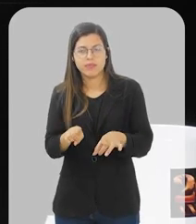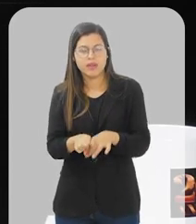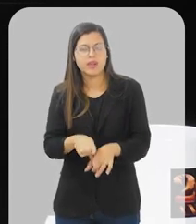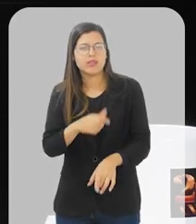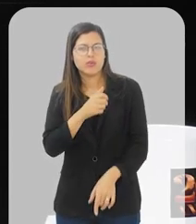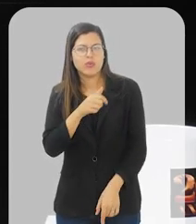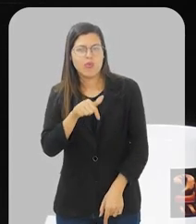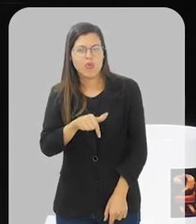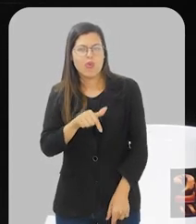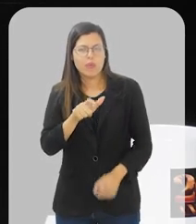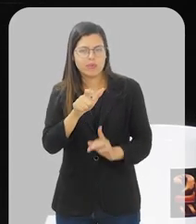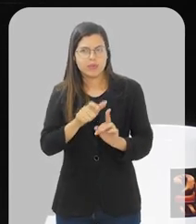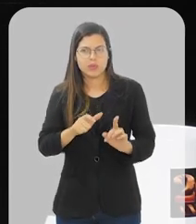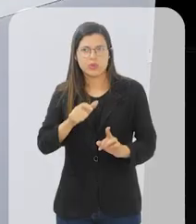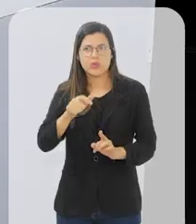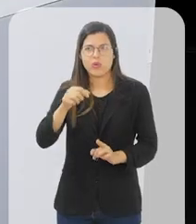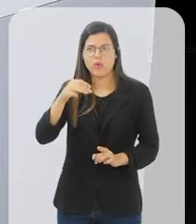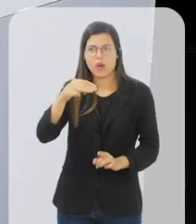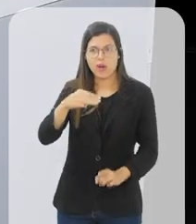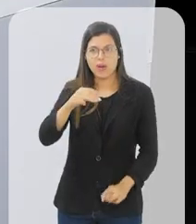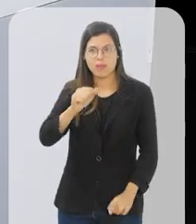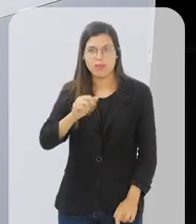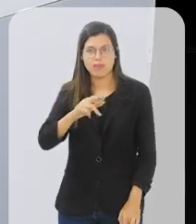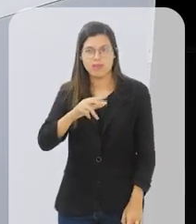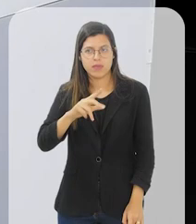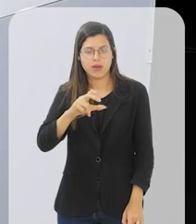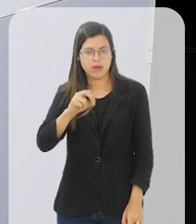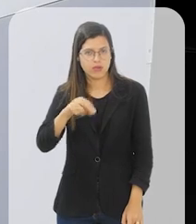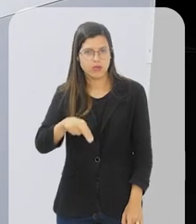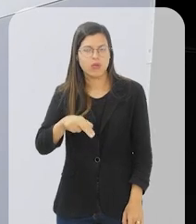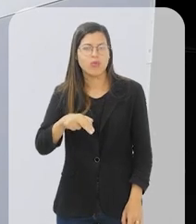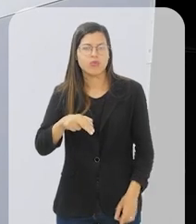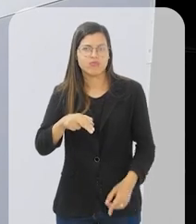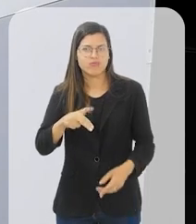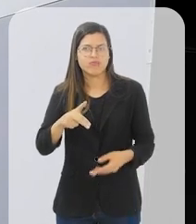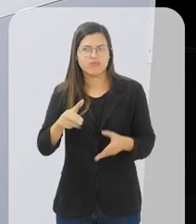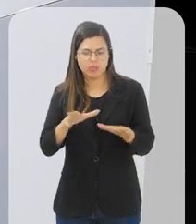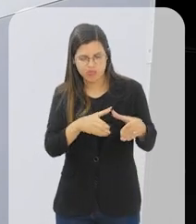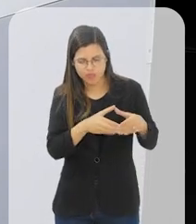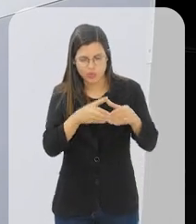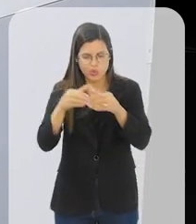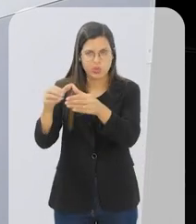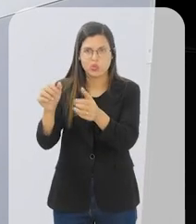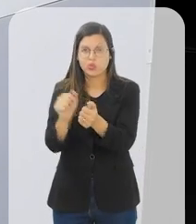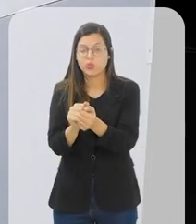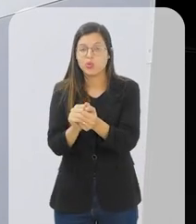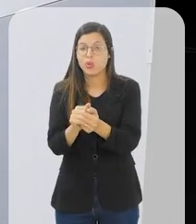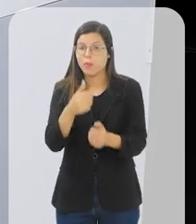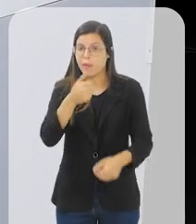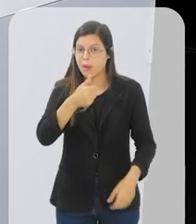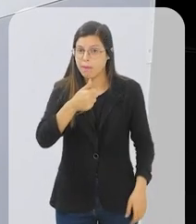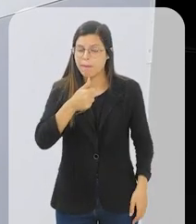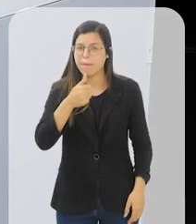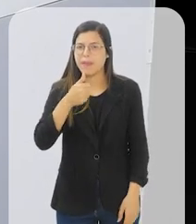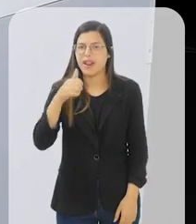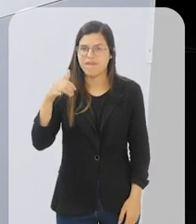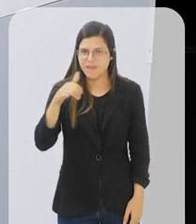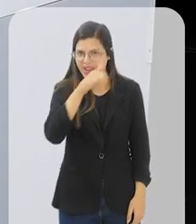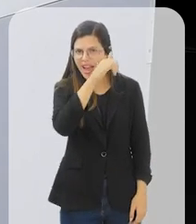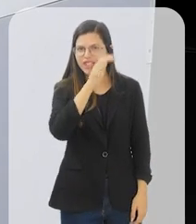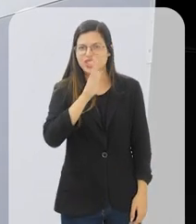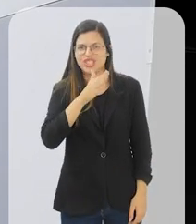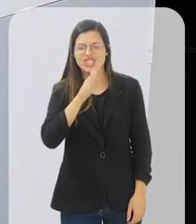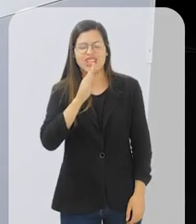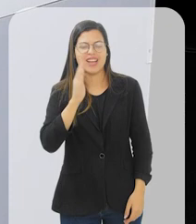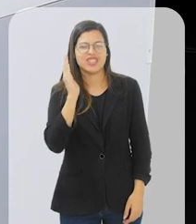Mário Borriello. Sim, sim. Ele foi o líder que levou a galera. Foi direto para a China. Primeira viagem já foi para a China.